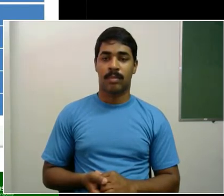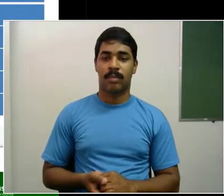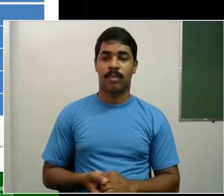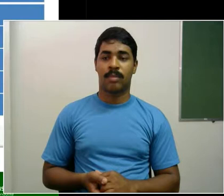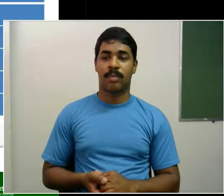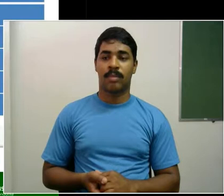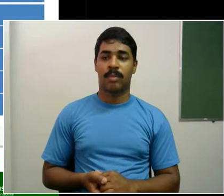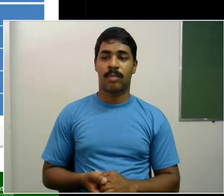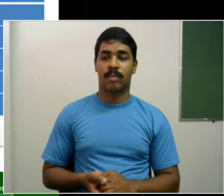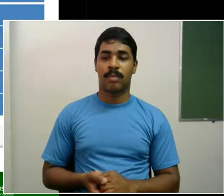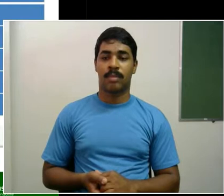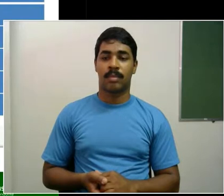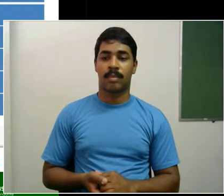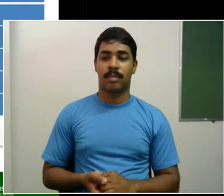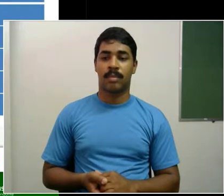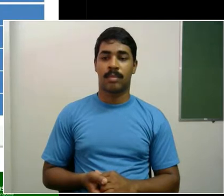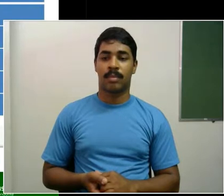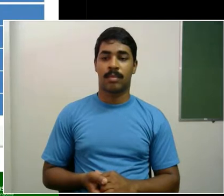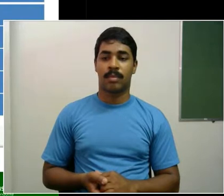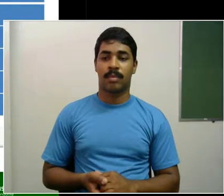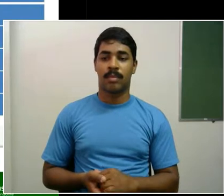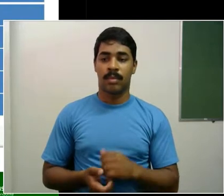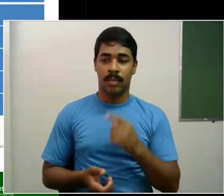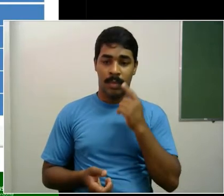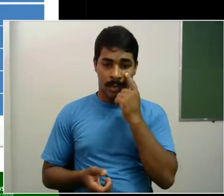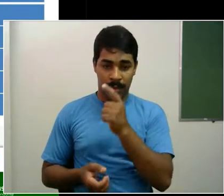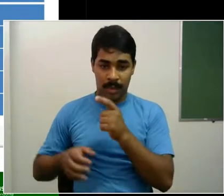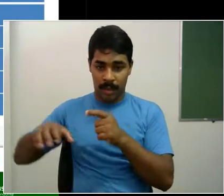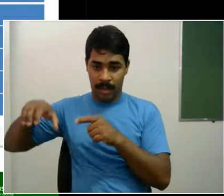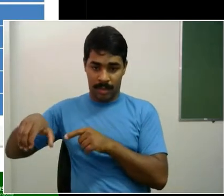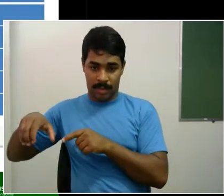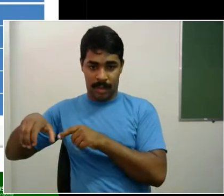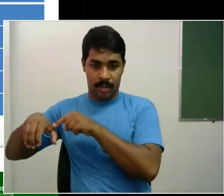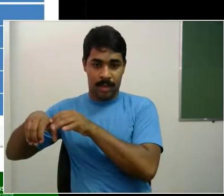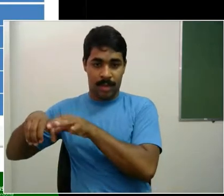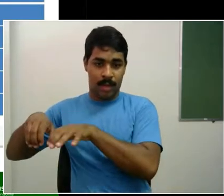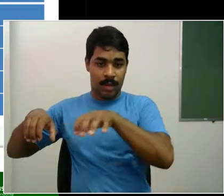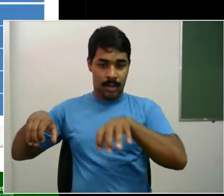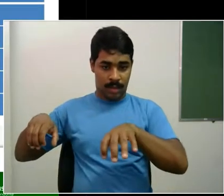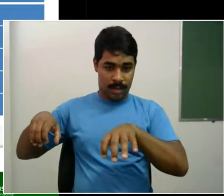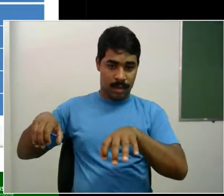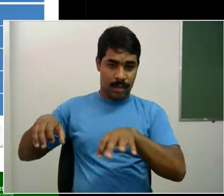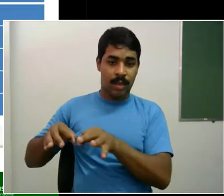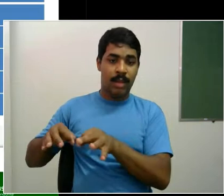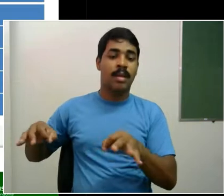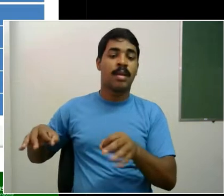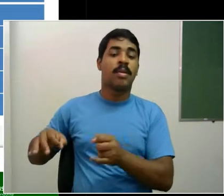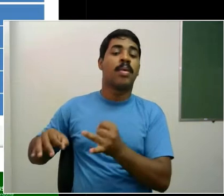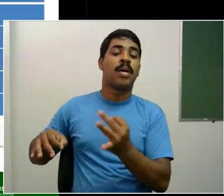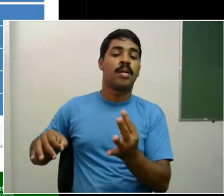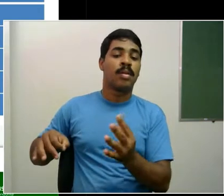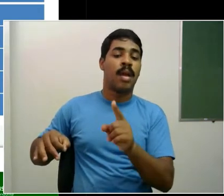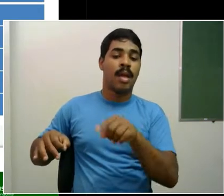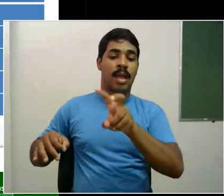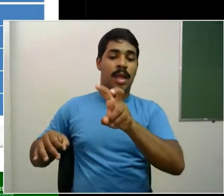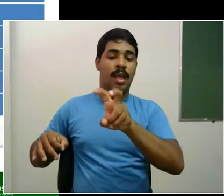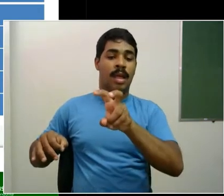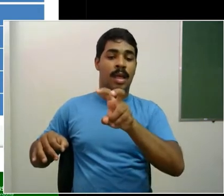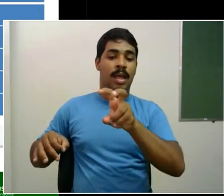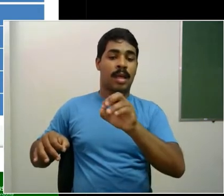postos consecutivos é 500 metros. Não vamos perder isso, beleza, pessoal? 500 metros. Isso